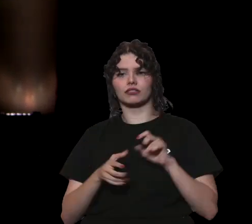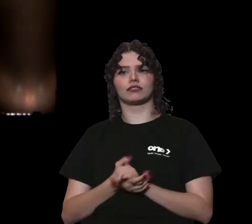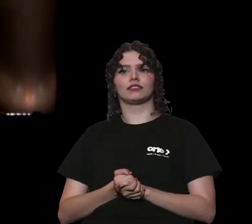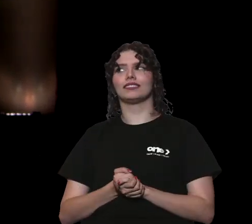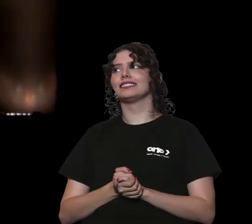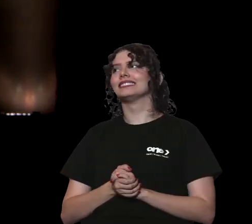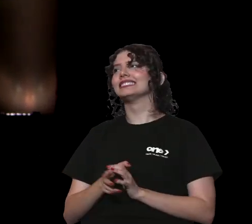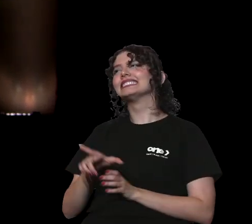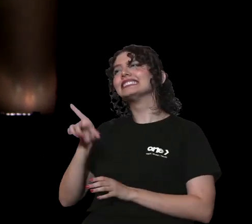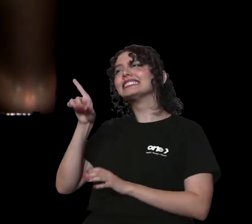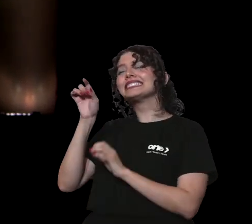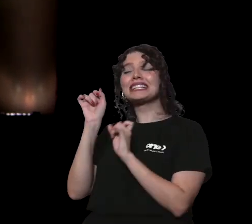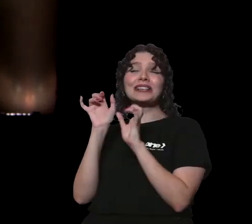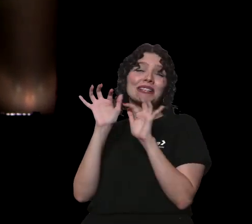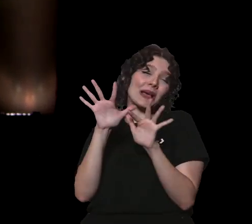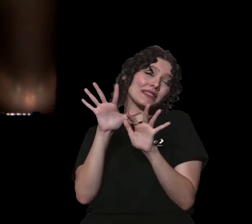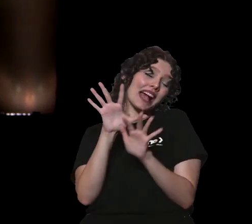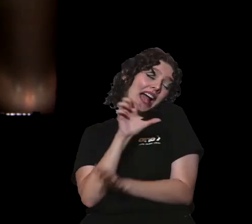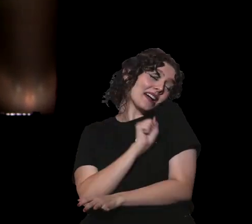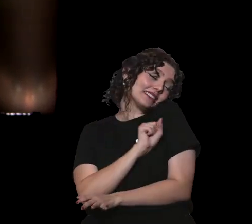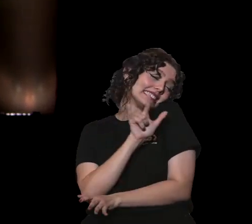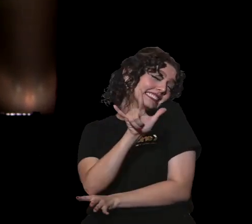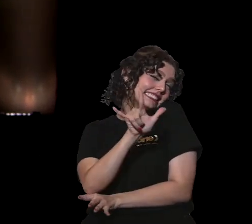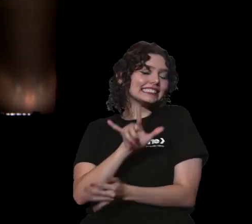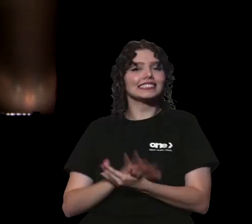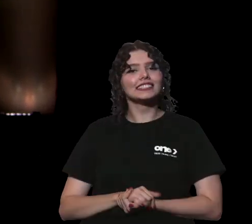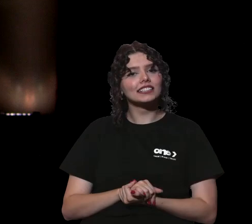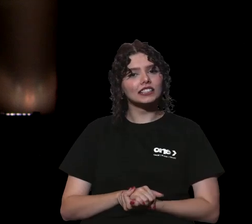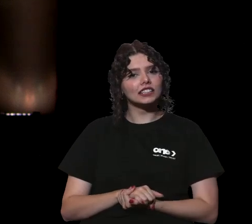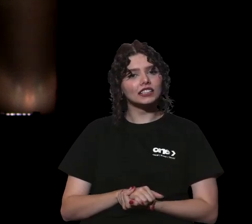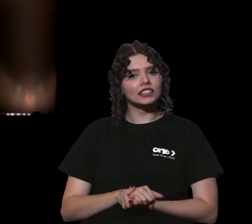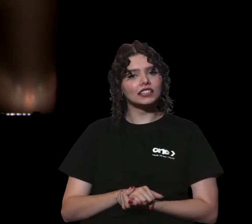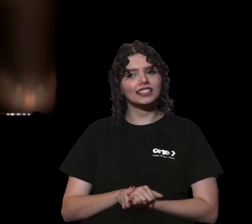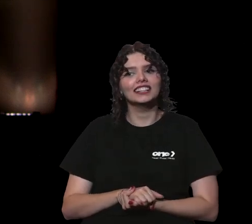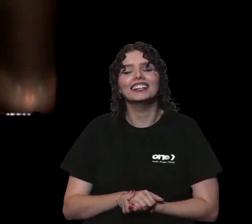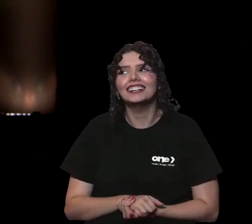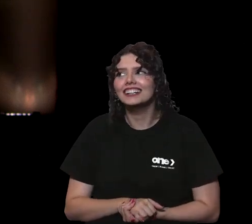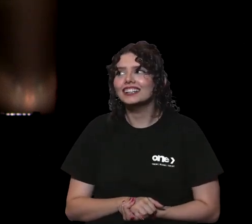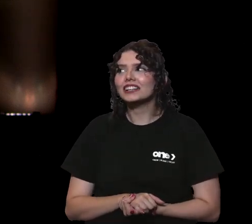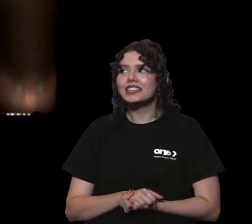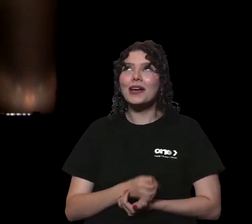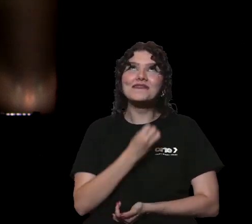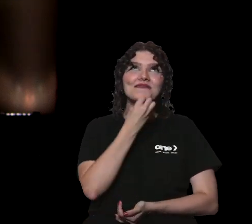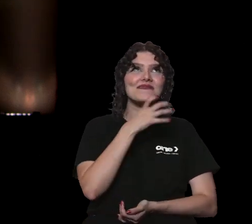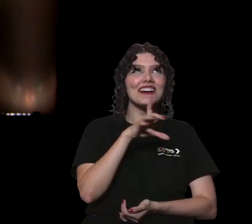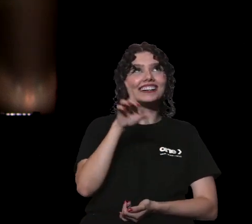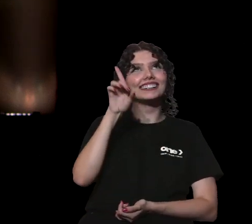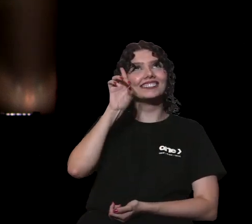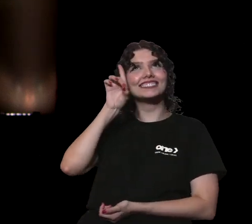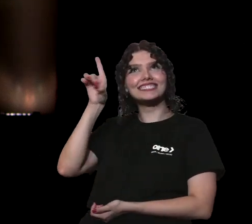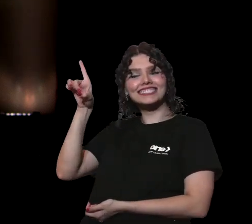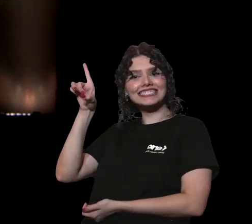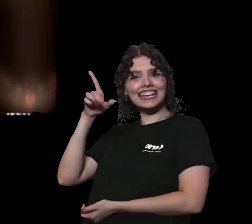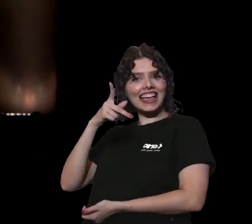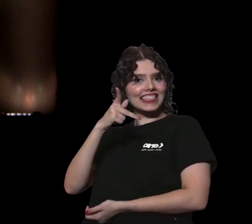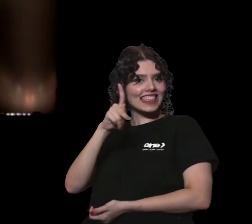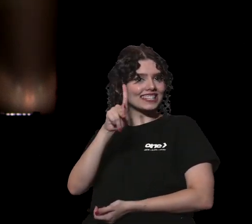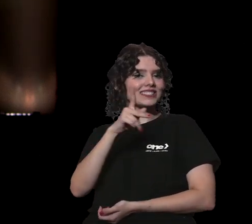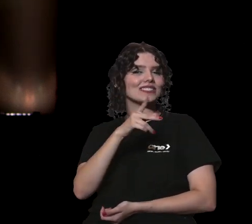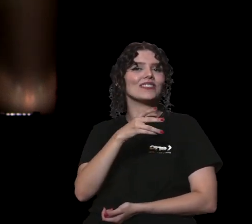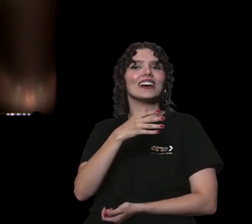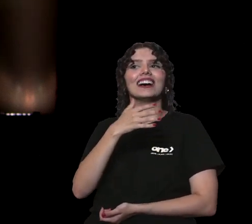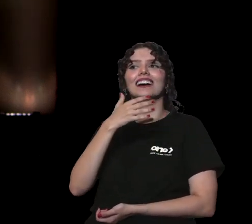Deus abençoe, amo vocês, grupo. Dando mensagem de bom dia, aquele da sua tia no grupo, sabe?